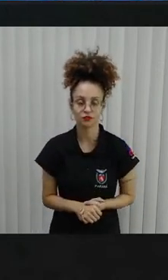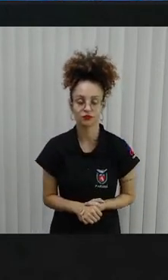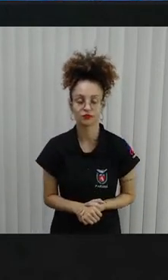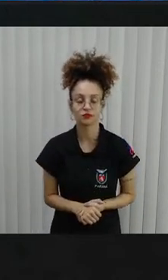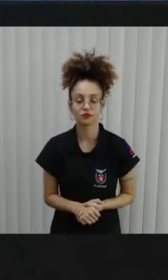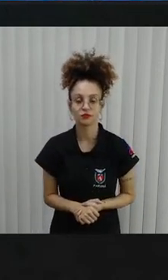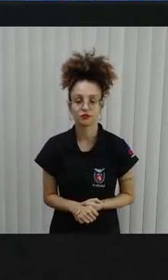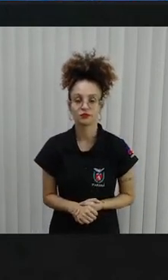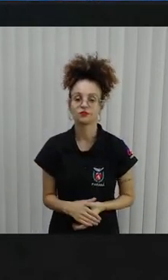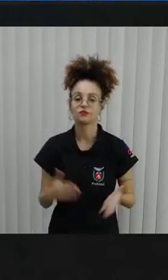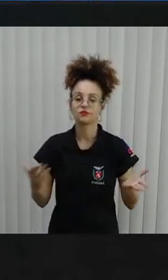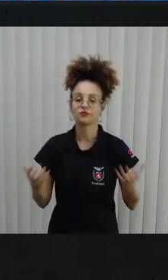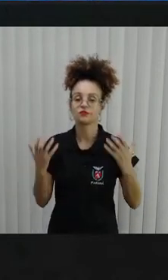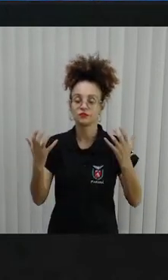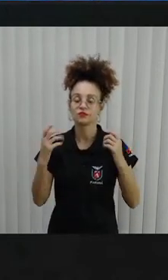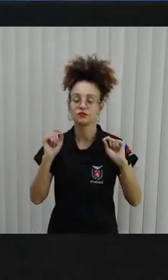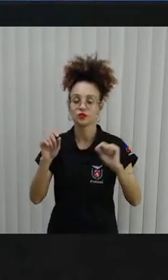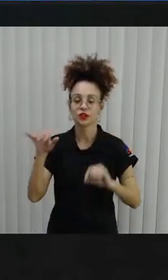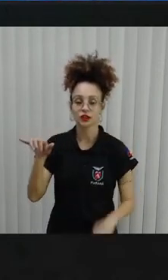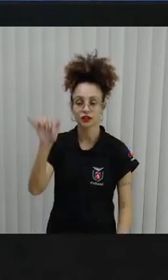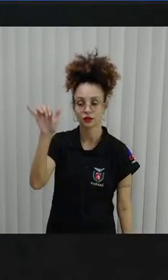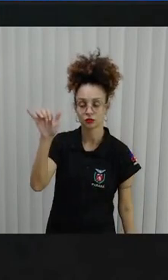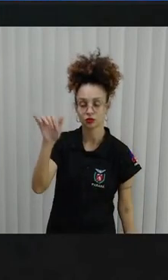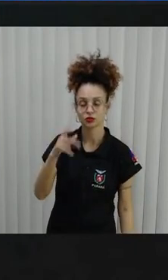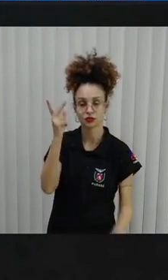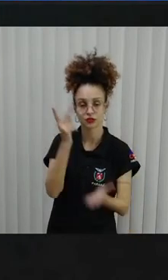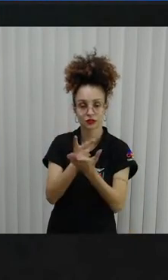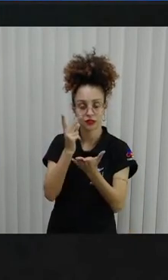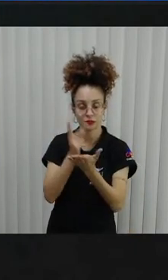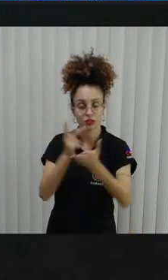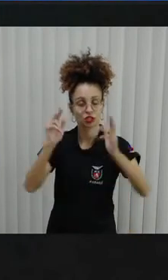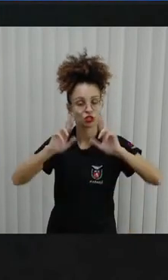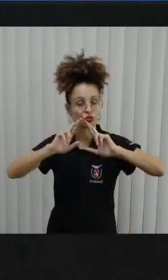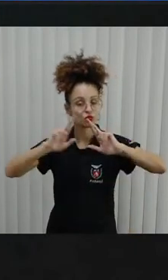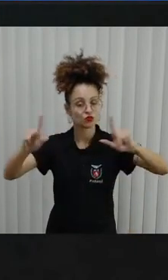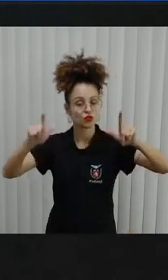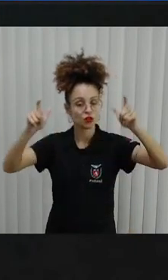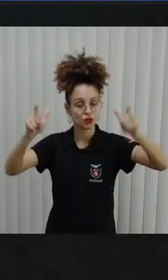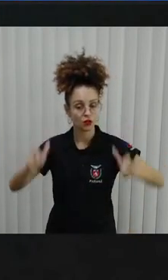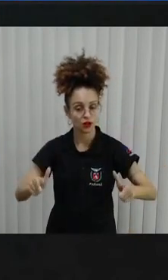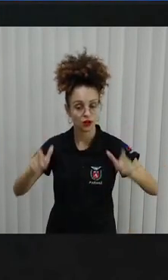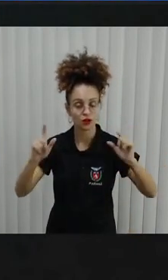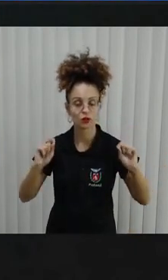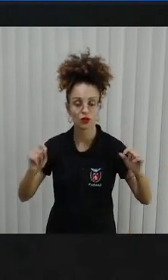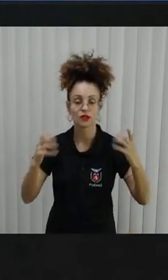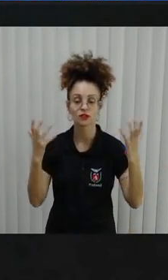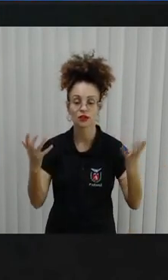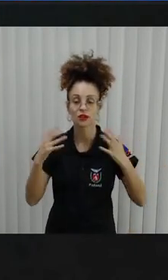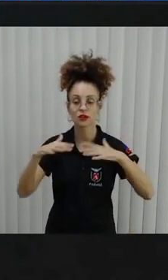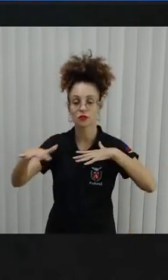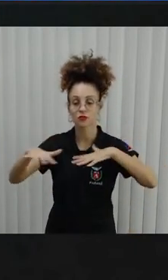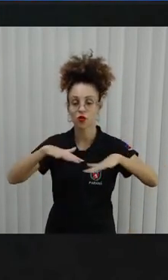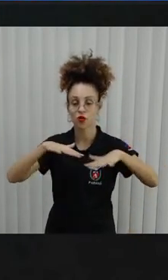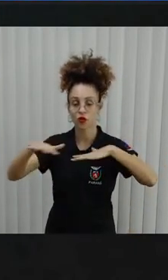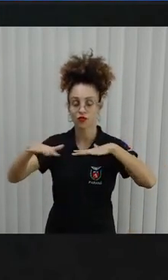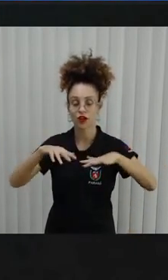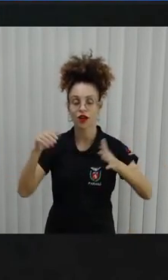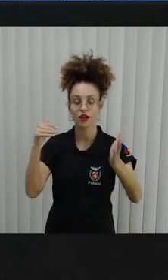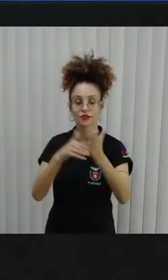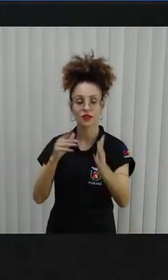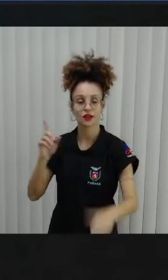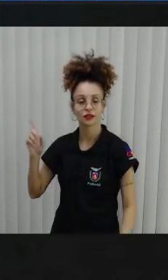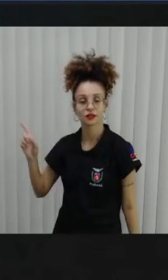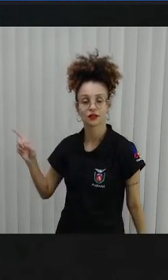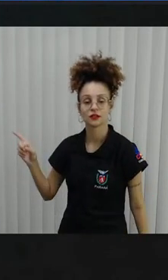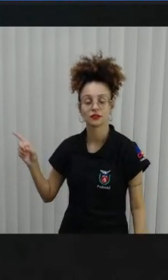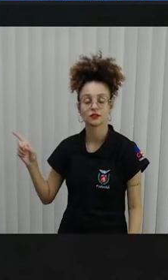Boa. Então, o que eu quero? O Y sempre vai ser uma posição diferente. Eu quero que ele mova na tela, que ele vá dessa posição aqui até a